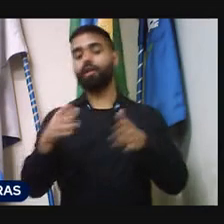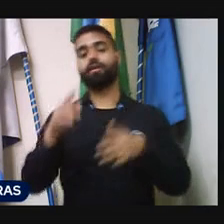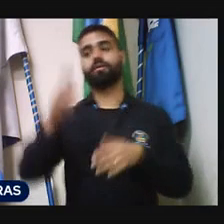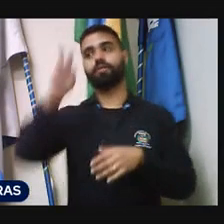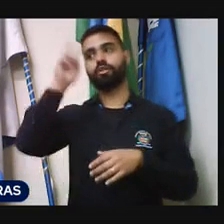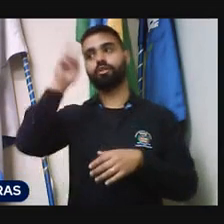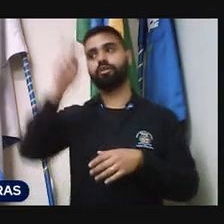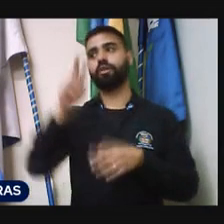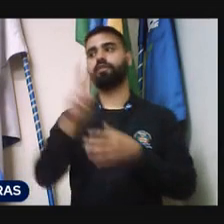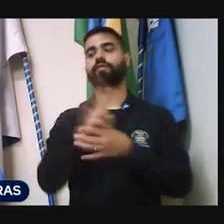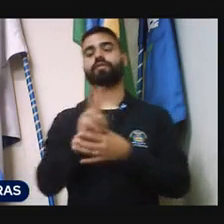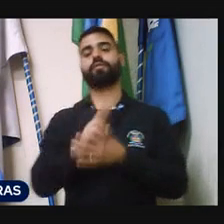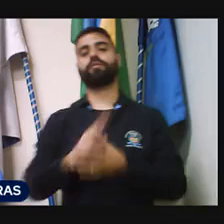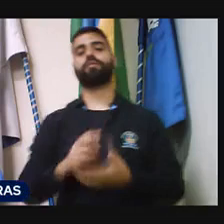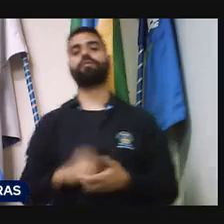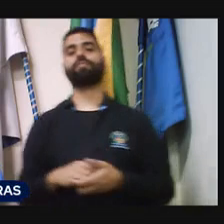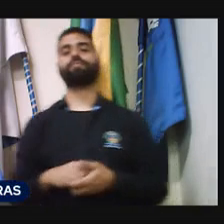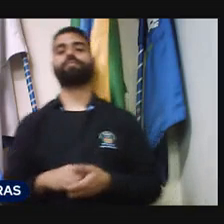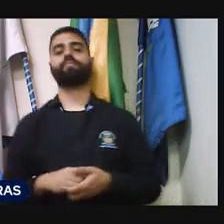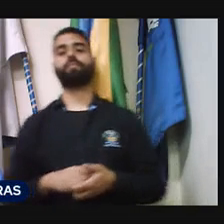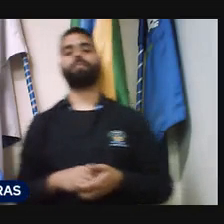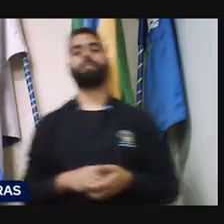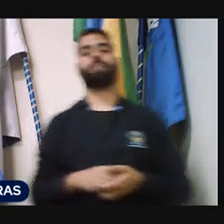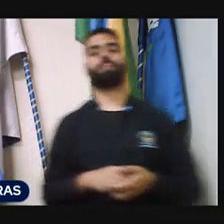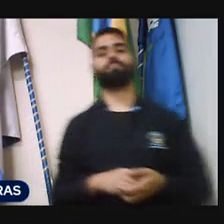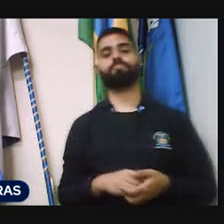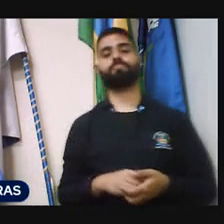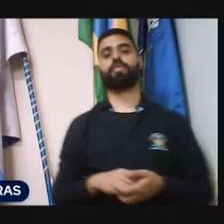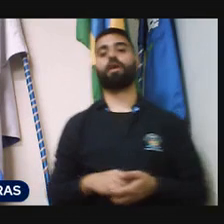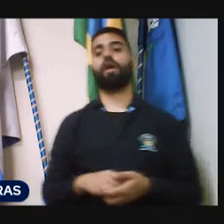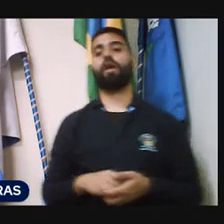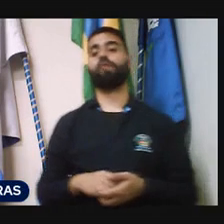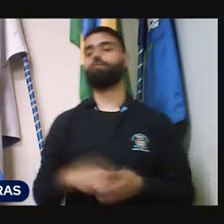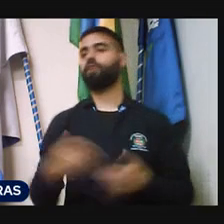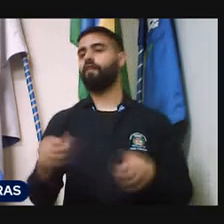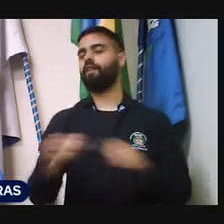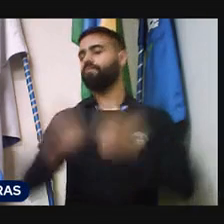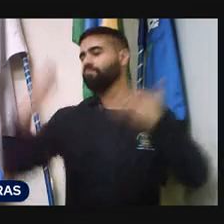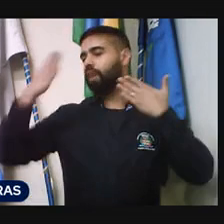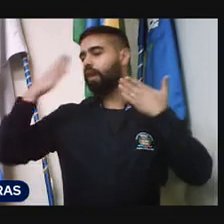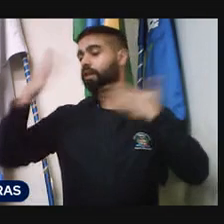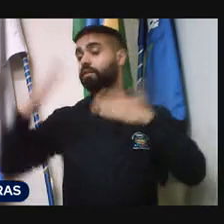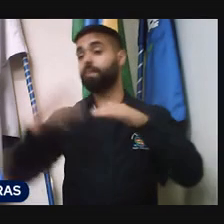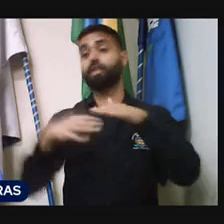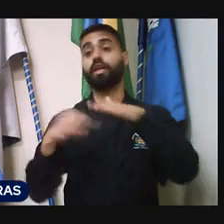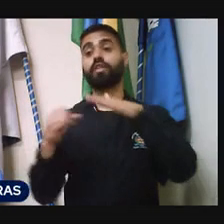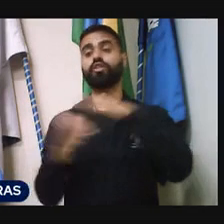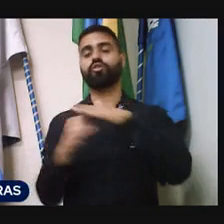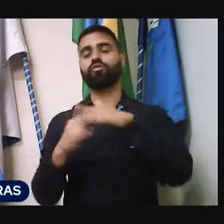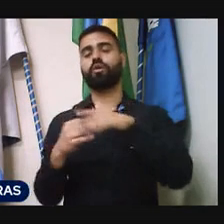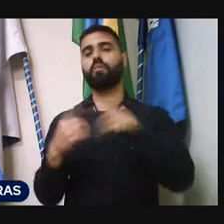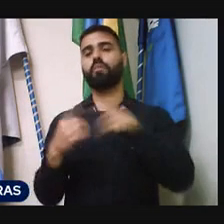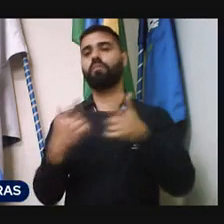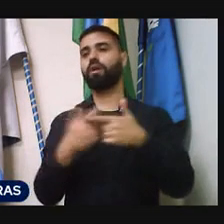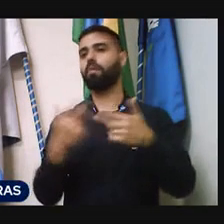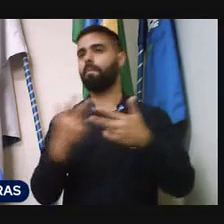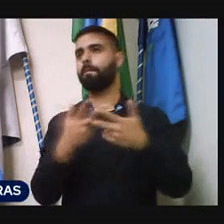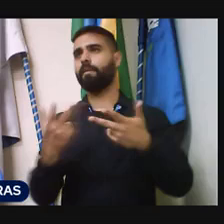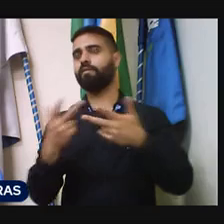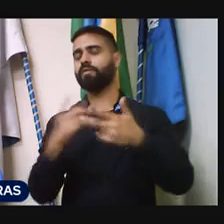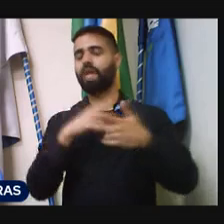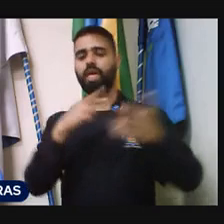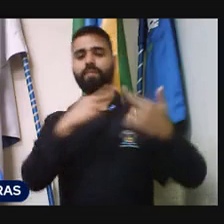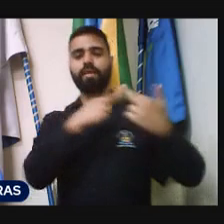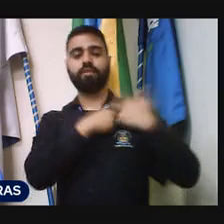velha e fica aqui registrado os nossos sinceros agradecimentos a essa entidade por tamanha dedicação e